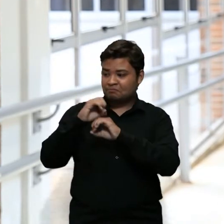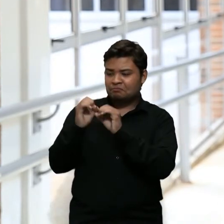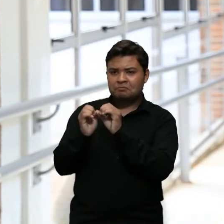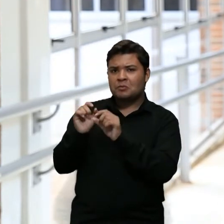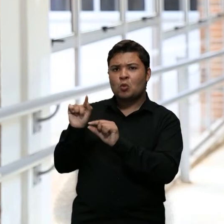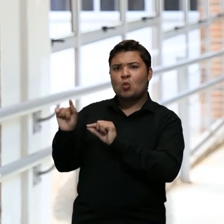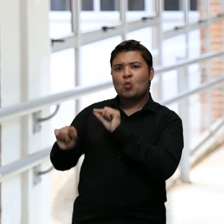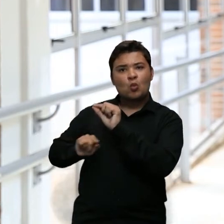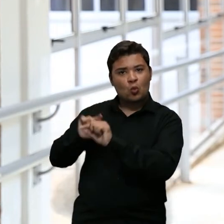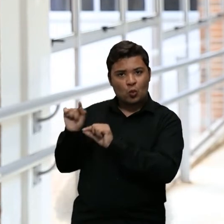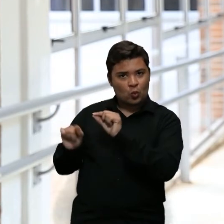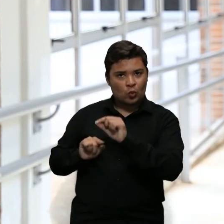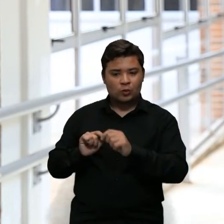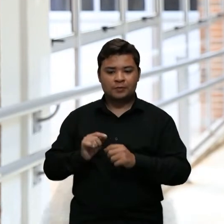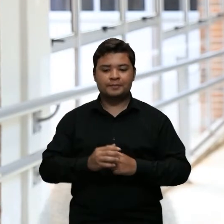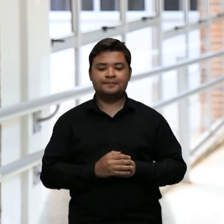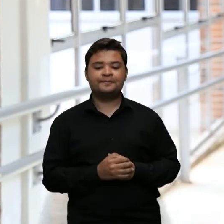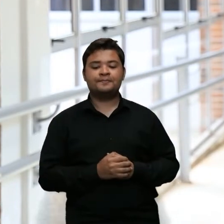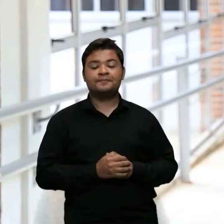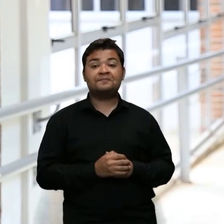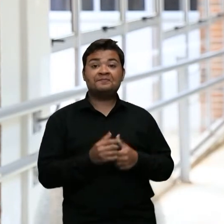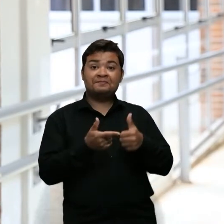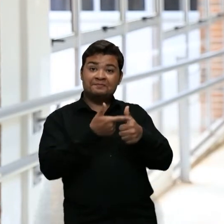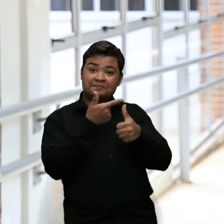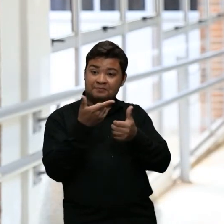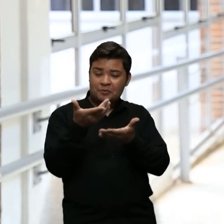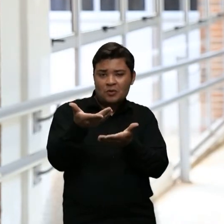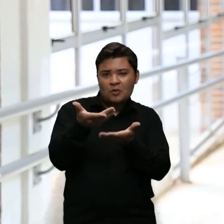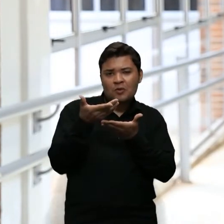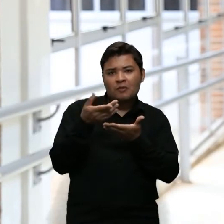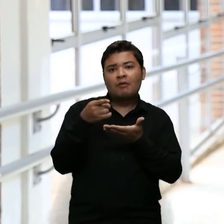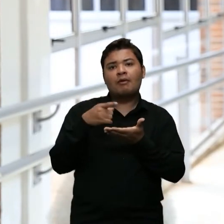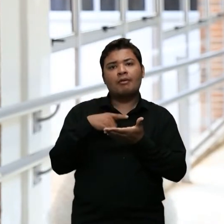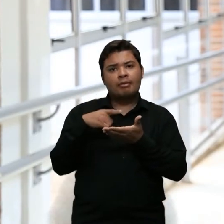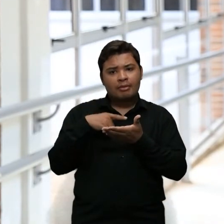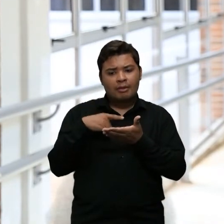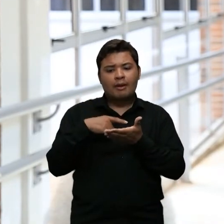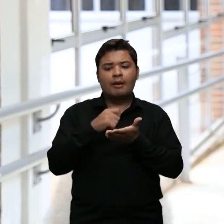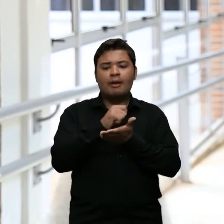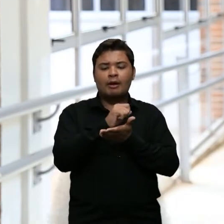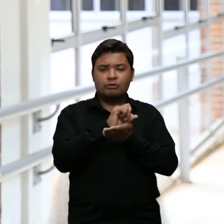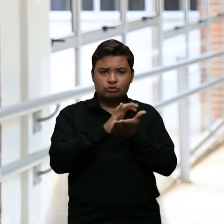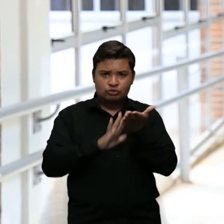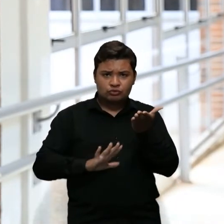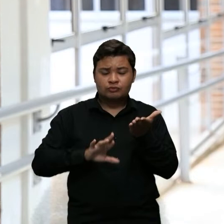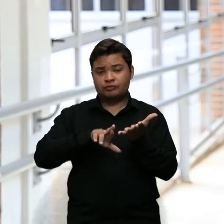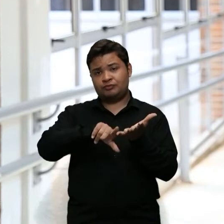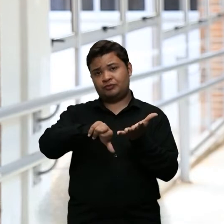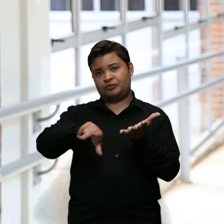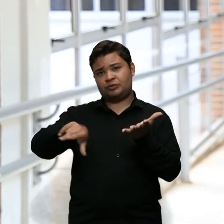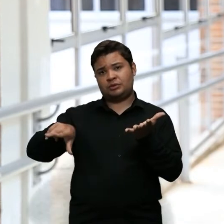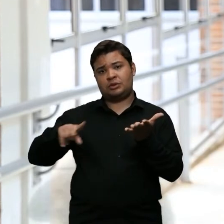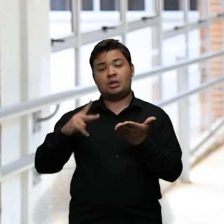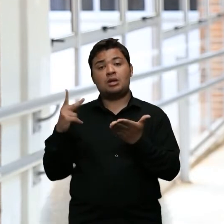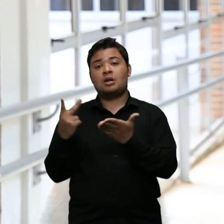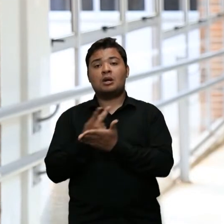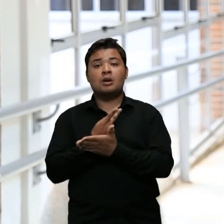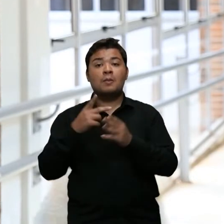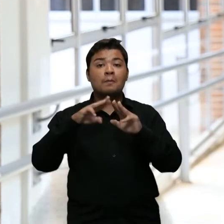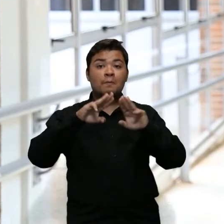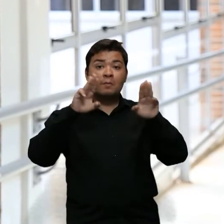UFG. Eu começo a agenda de hoje te convidando para uma série de atividades que está acontecendo no